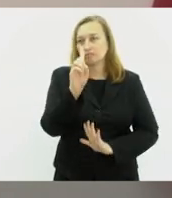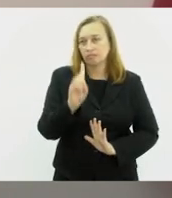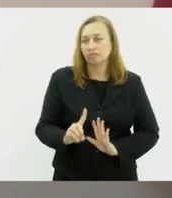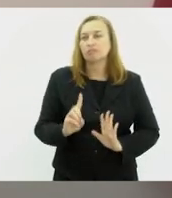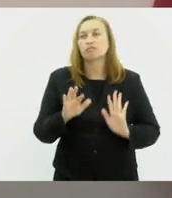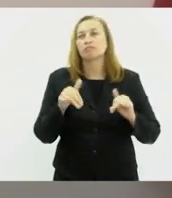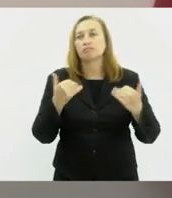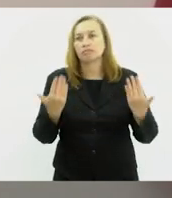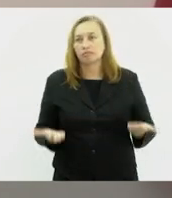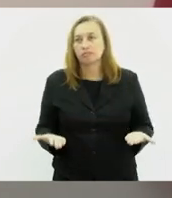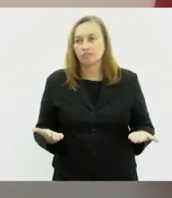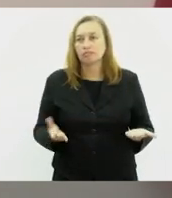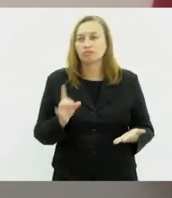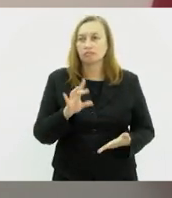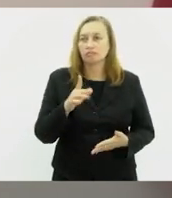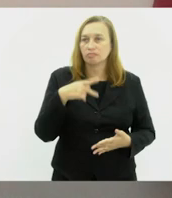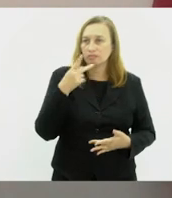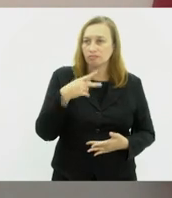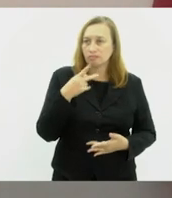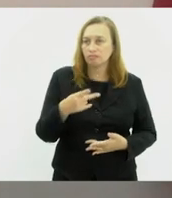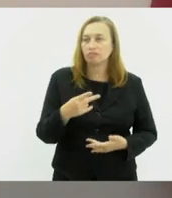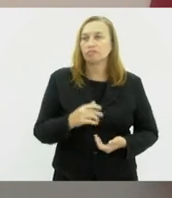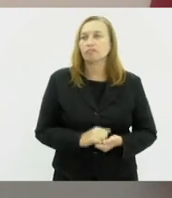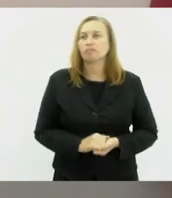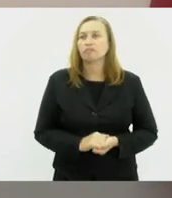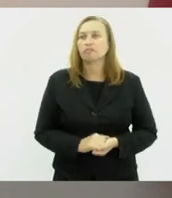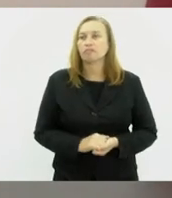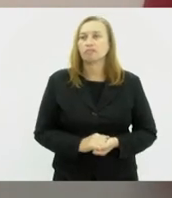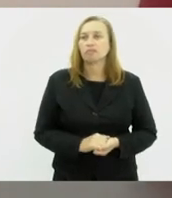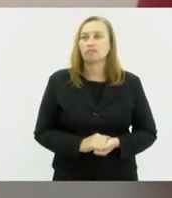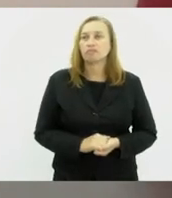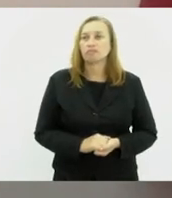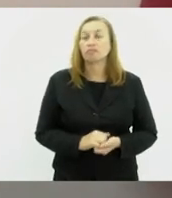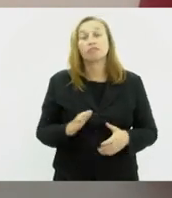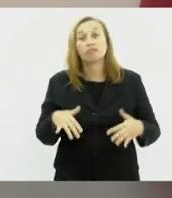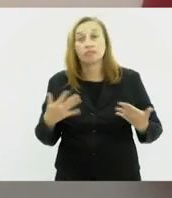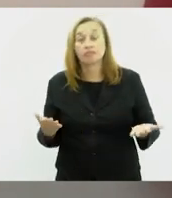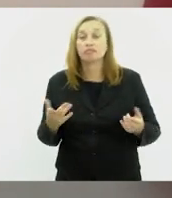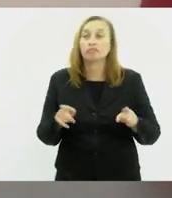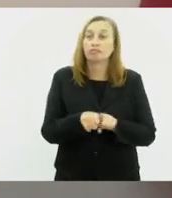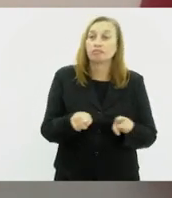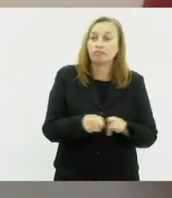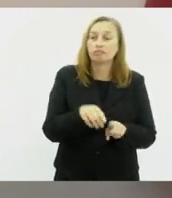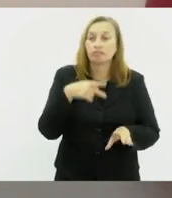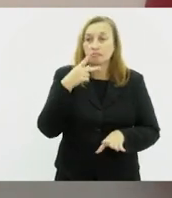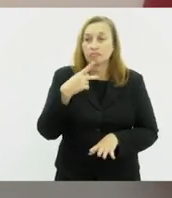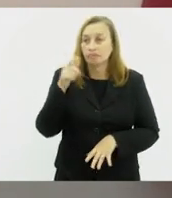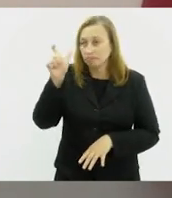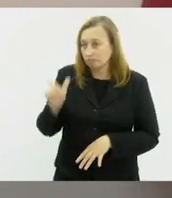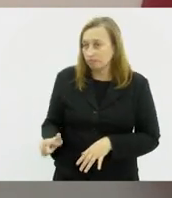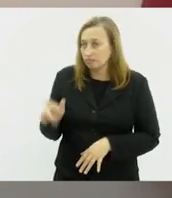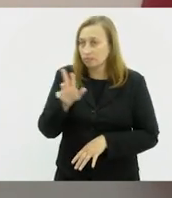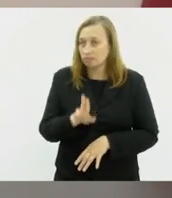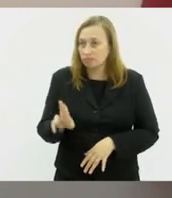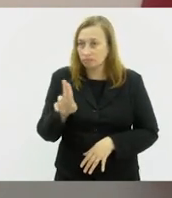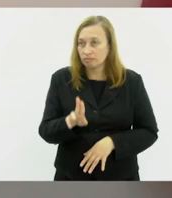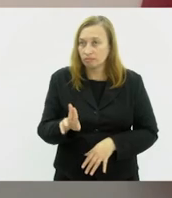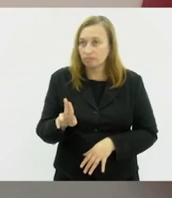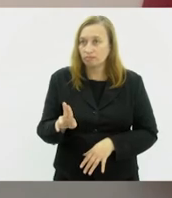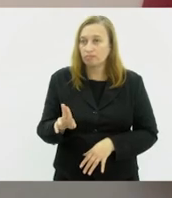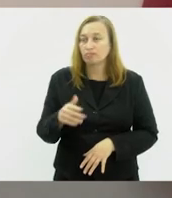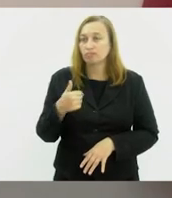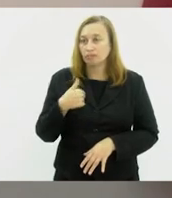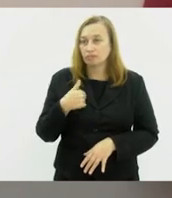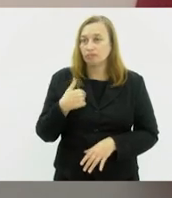então eh só para finalizar a minha fala eh quando a gente também tá falando de usuário eh eu inclusive